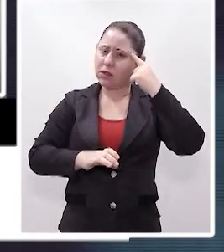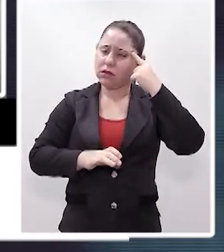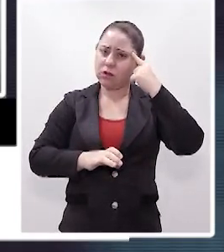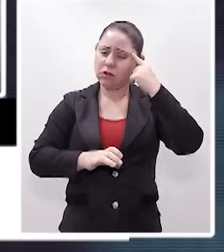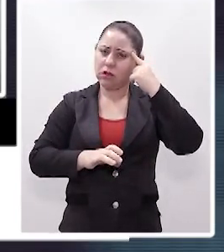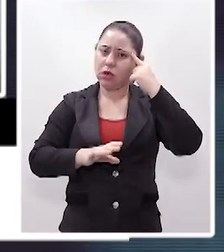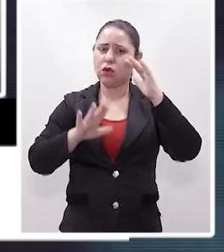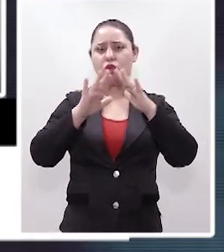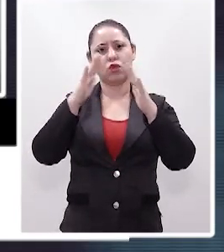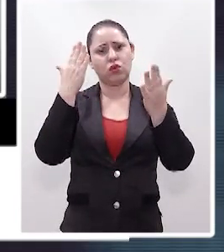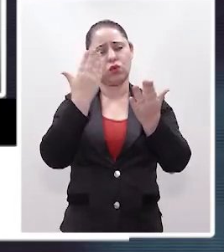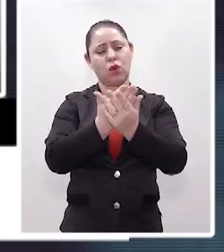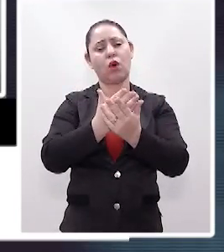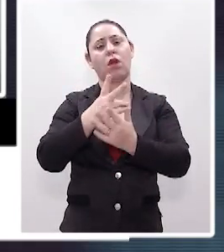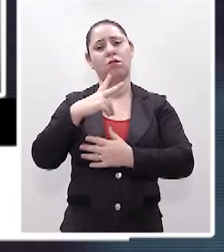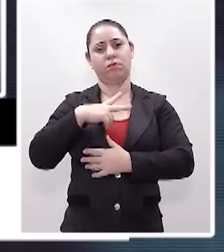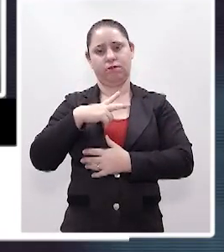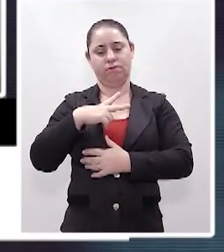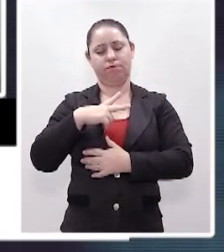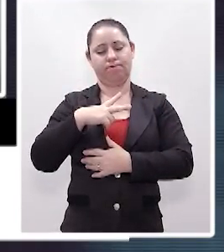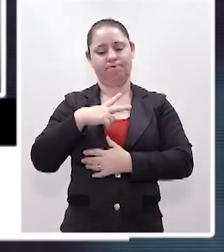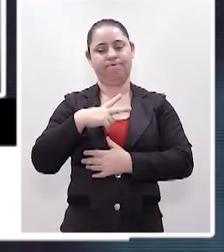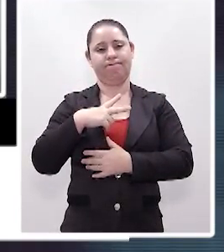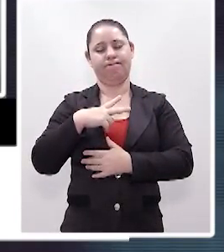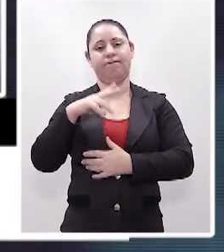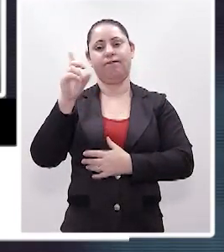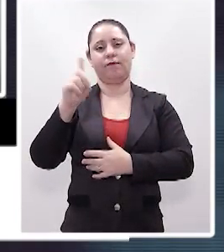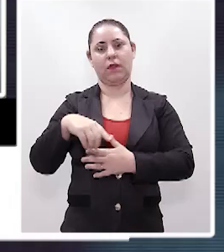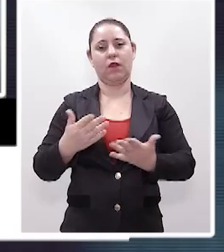mudança brusca na tecnologia,